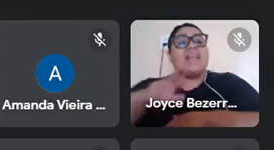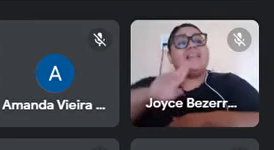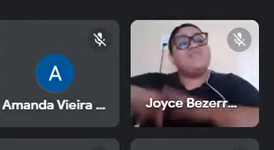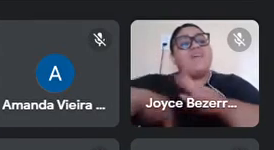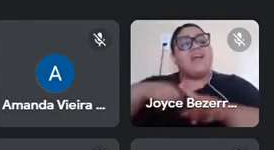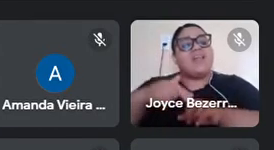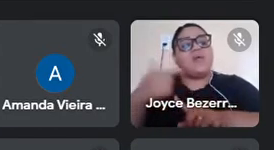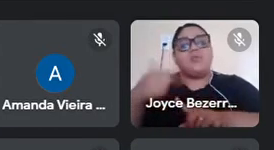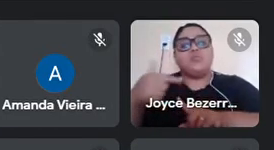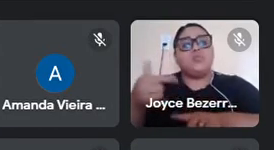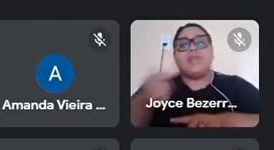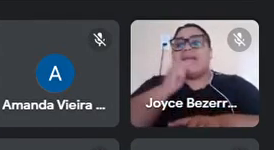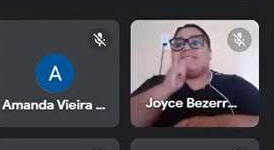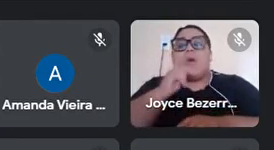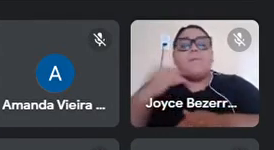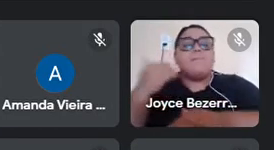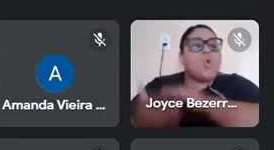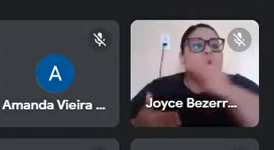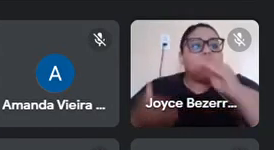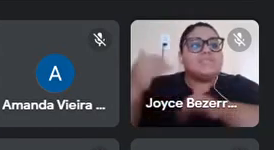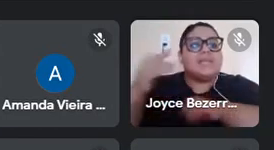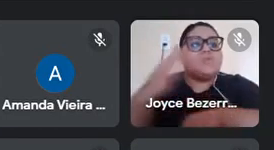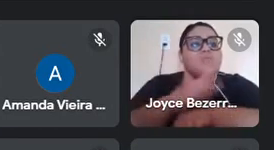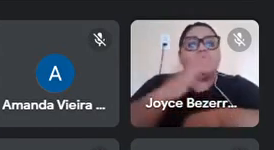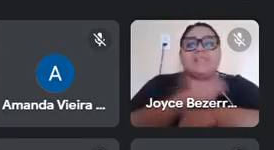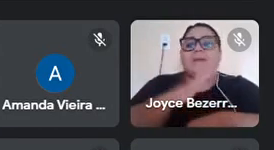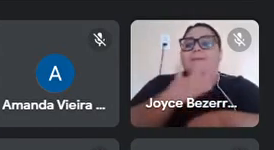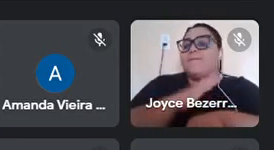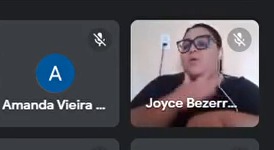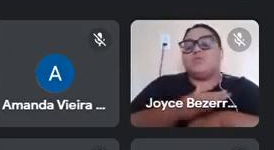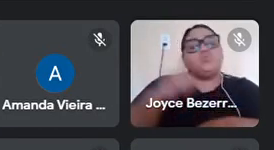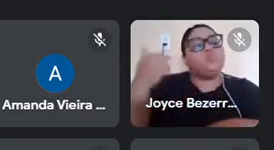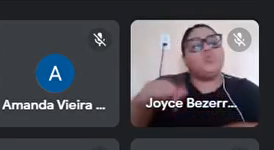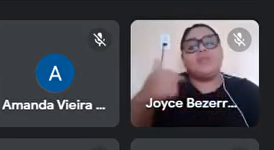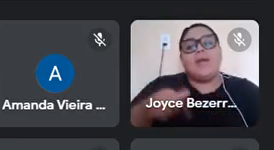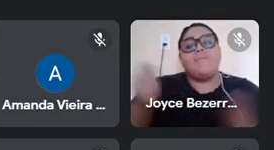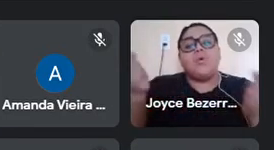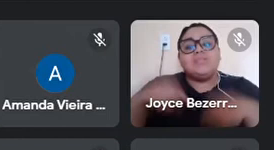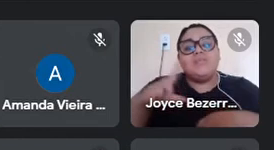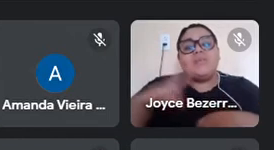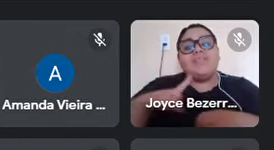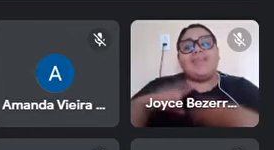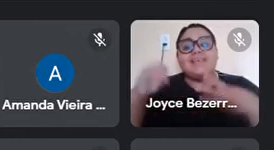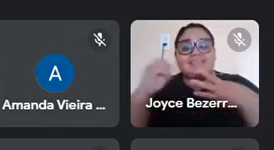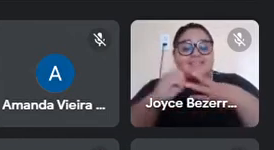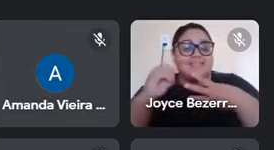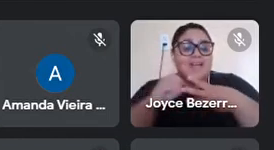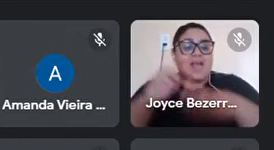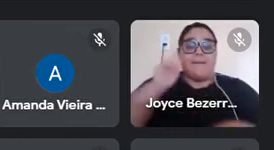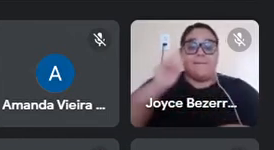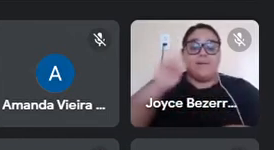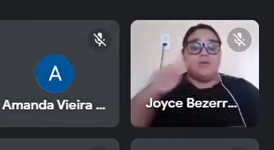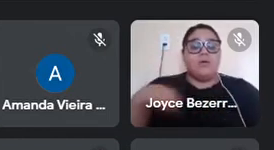não tem nenhum processo de ativação linfocitária para produzir células de memória. A gente tem